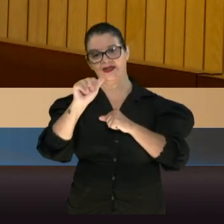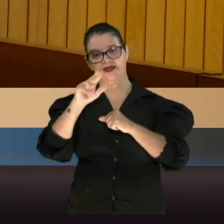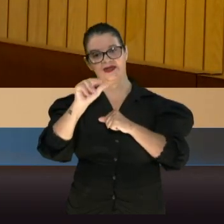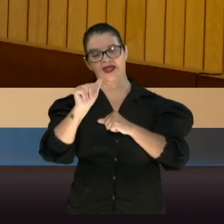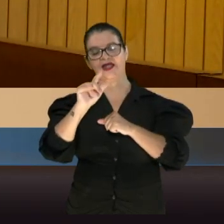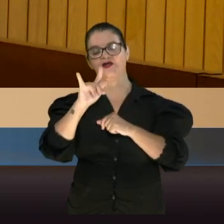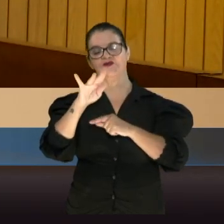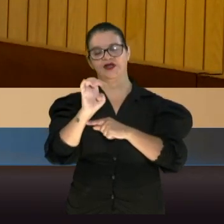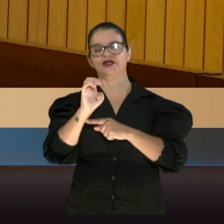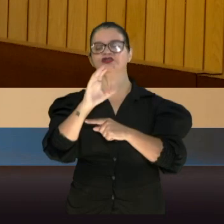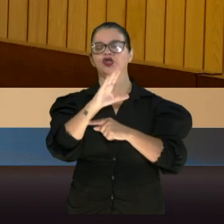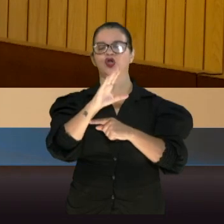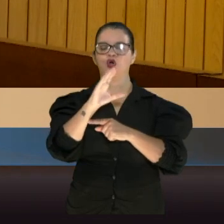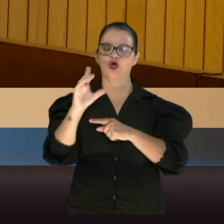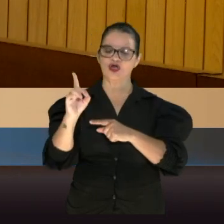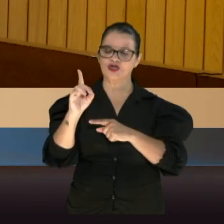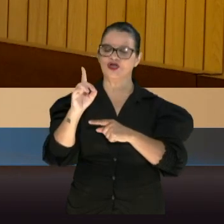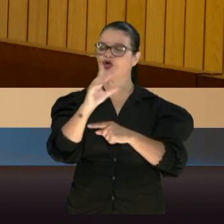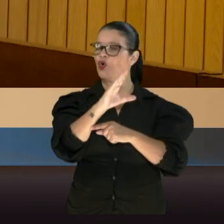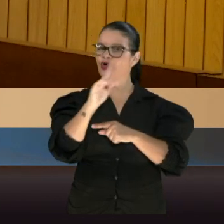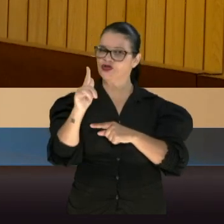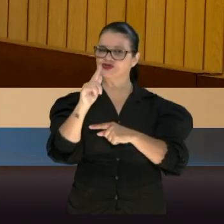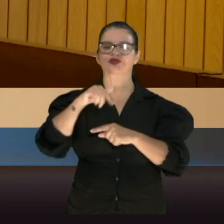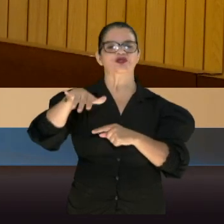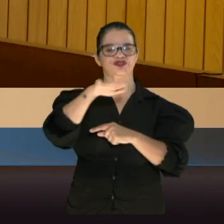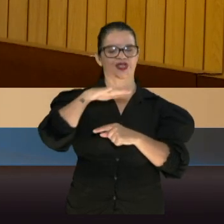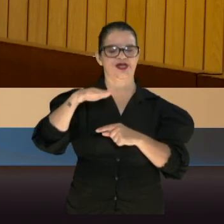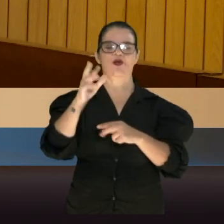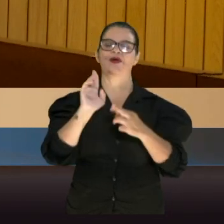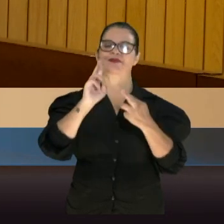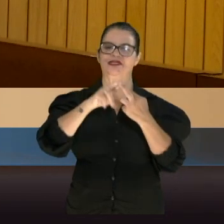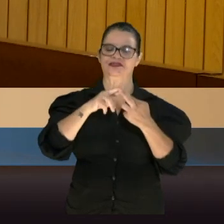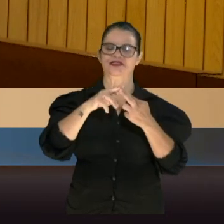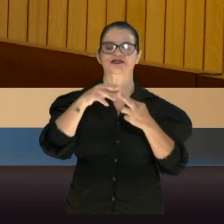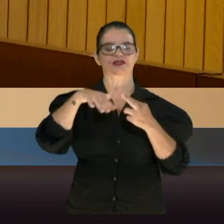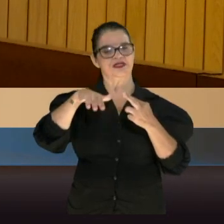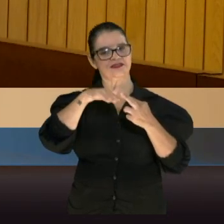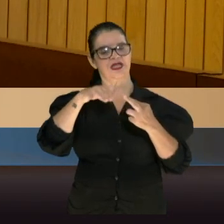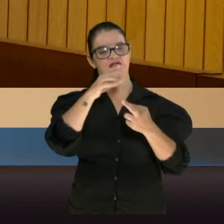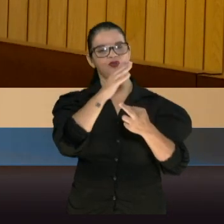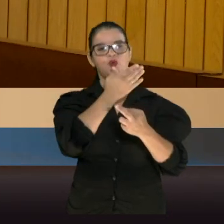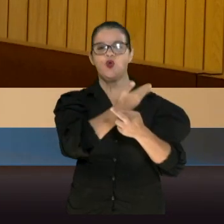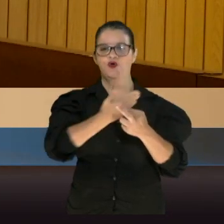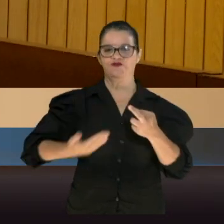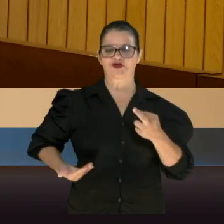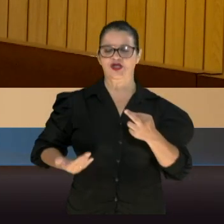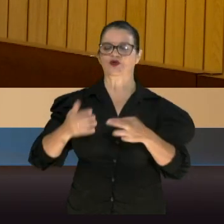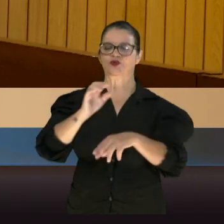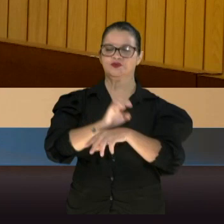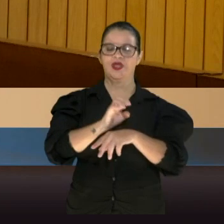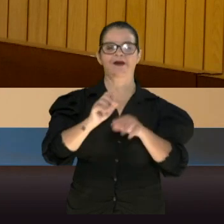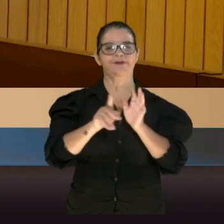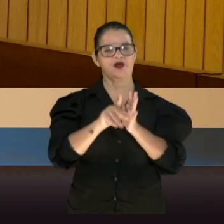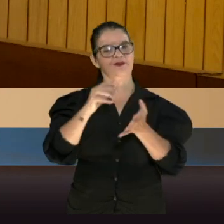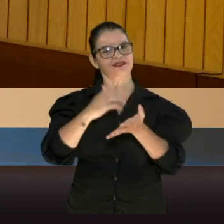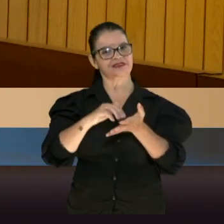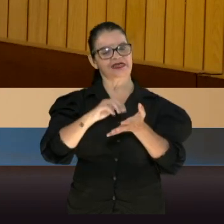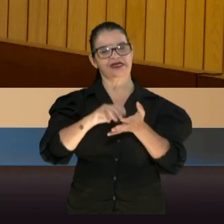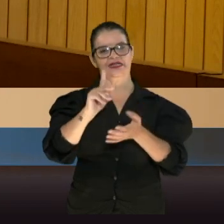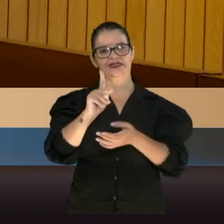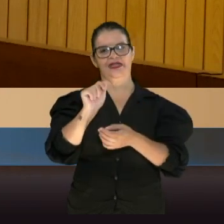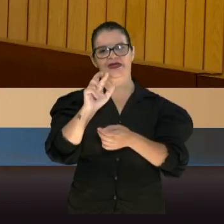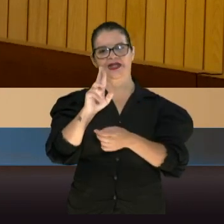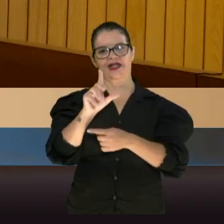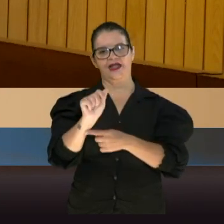geral, representando nesse ato o governo do Estado. A própria secretária Carla, que está em encontro